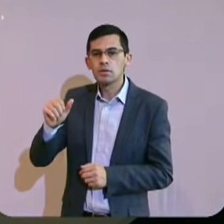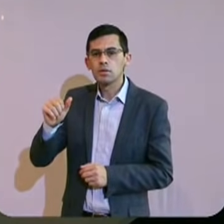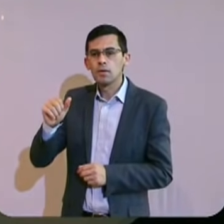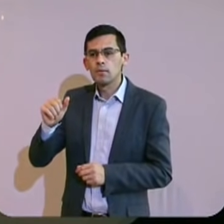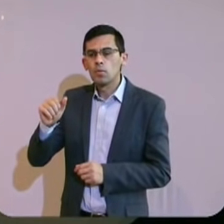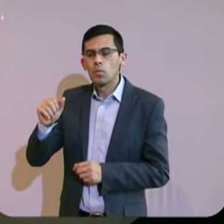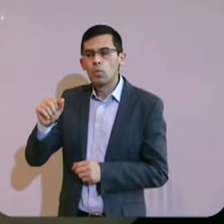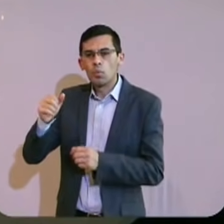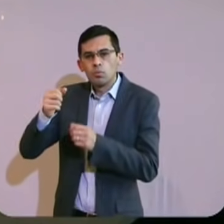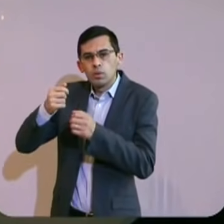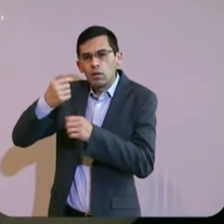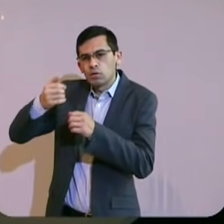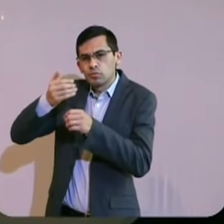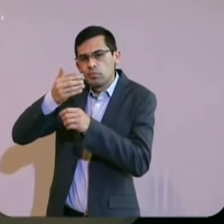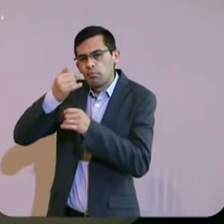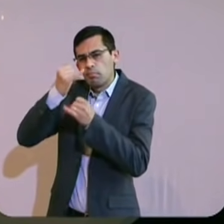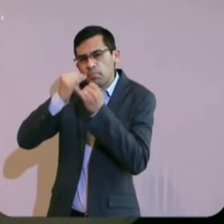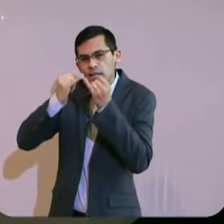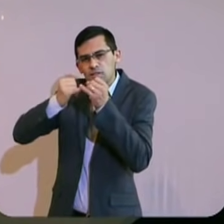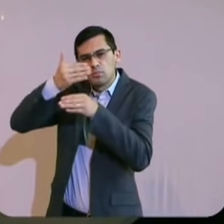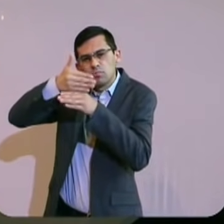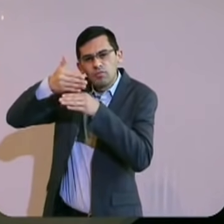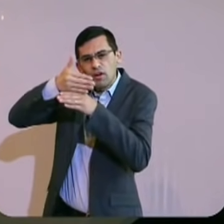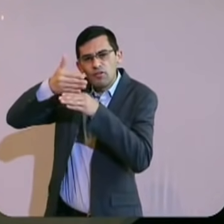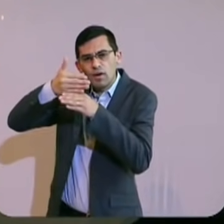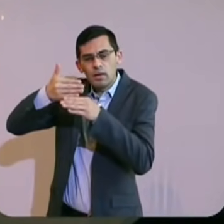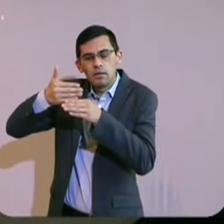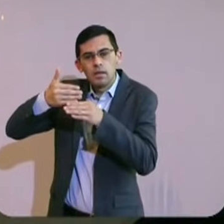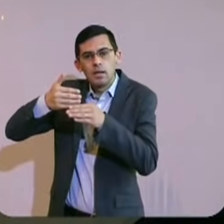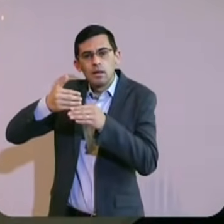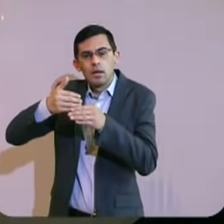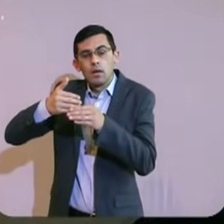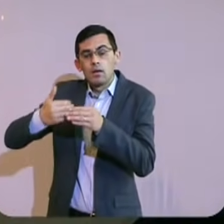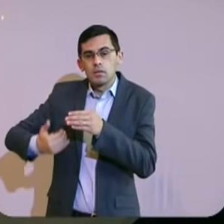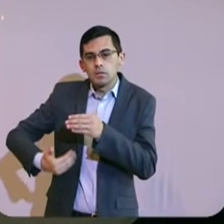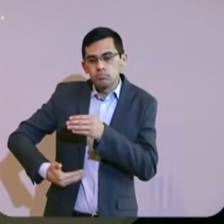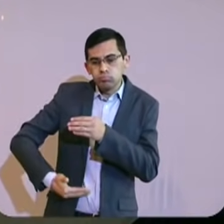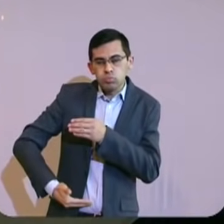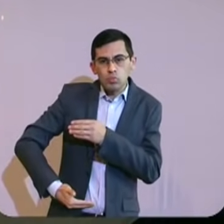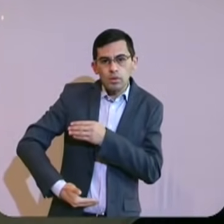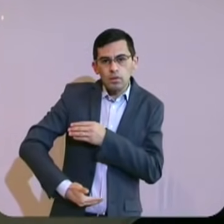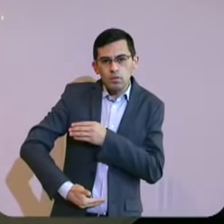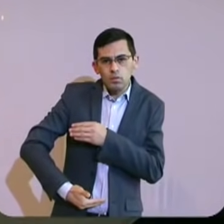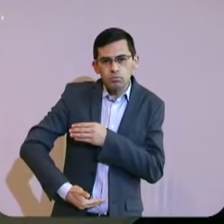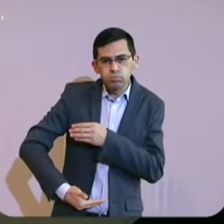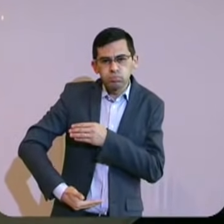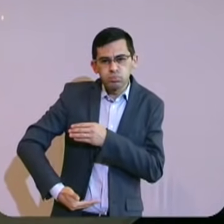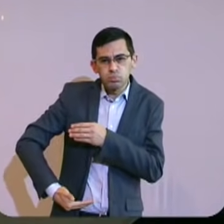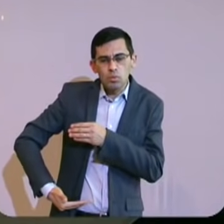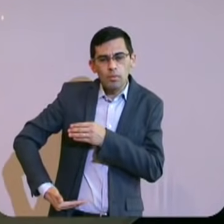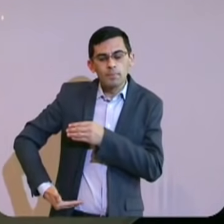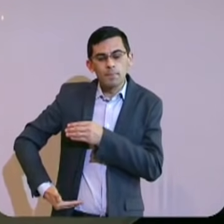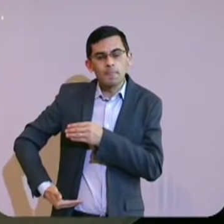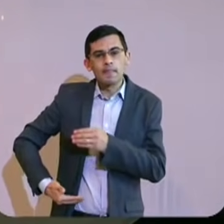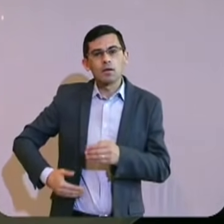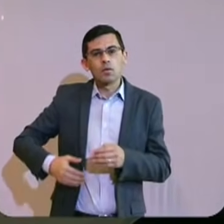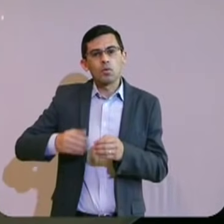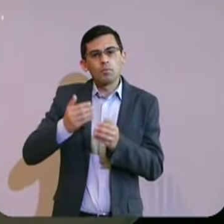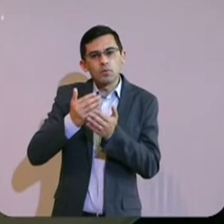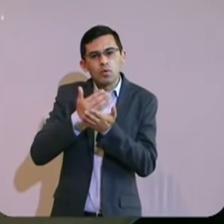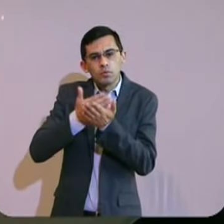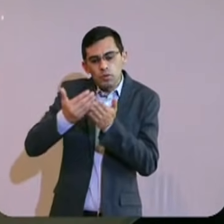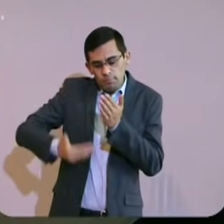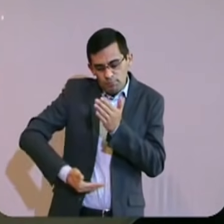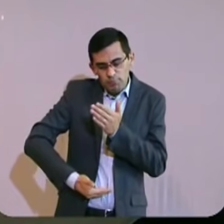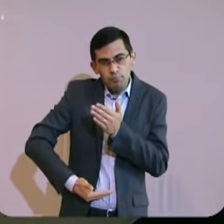um instrumento de corte, um instrumento, uma faca, sei lá o que, afiado. E quando ela abriu aquela pele,